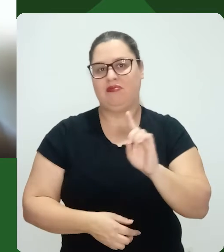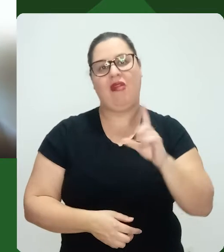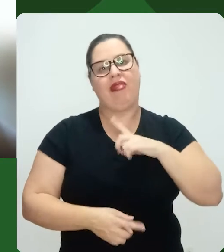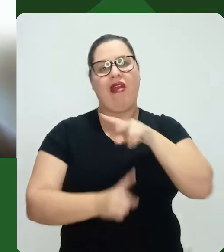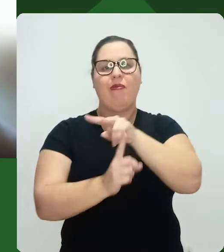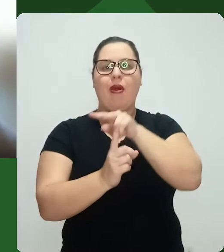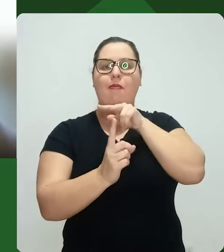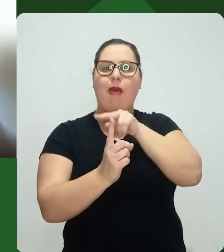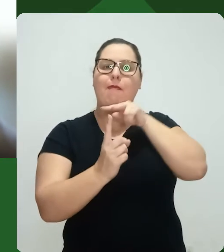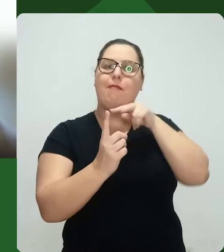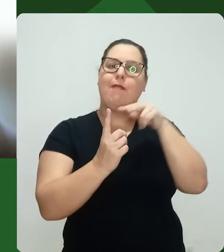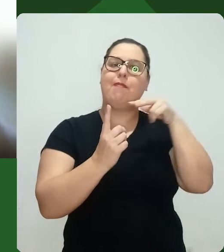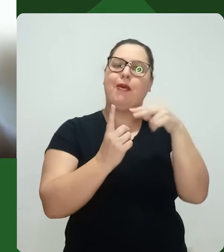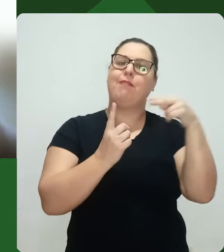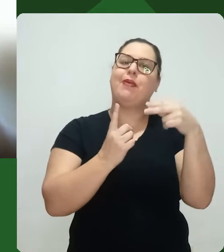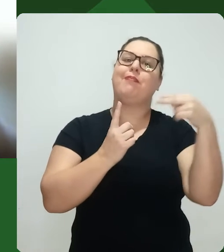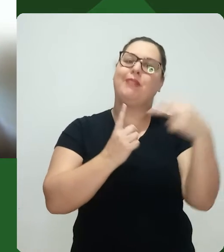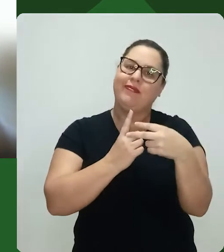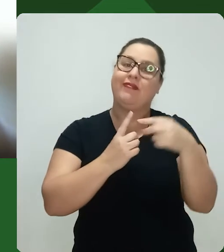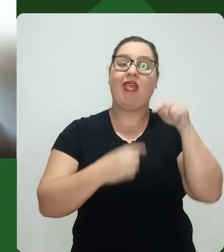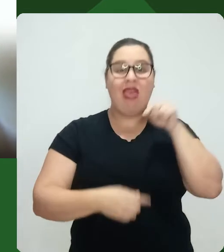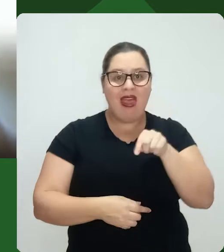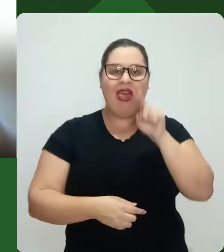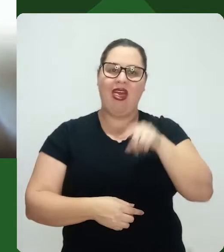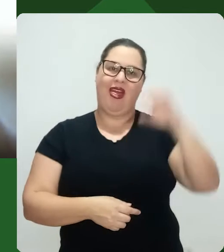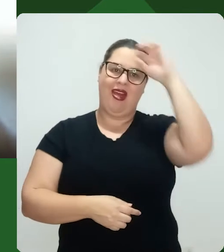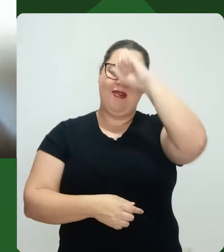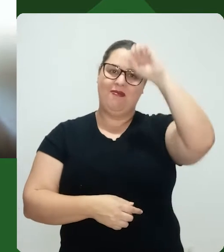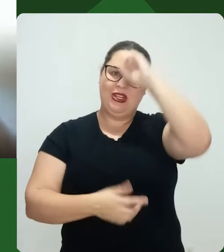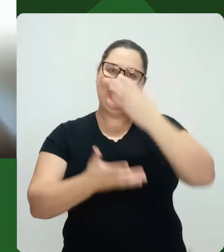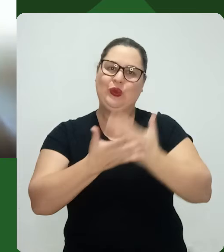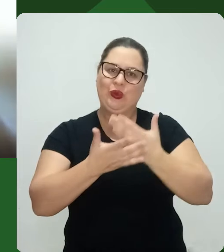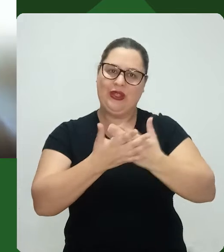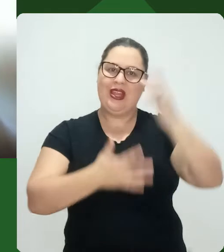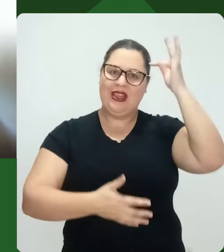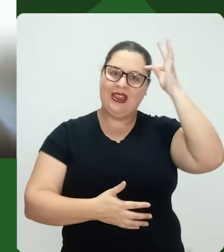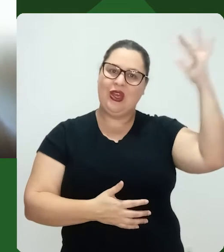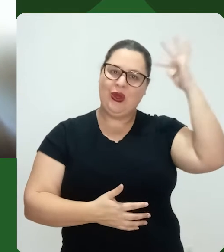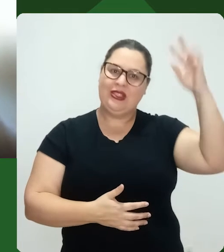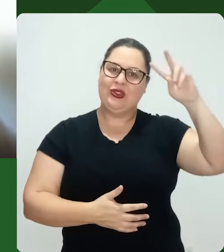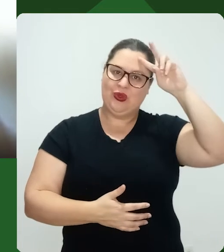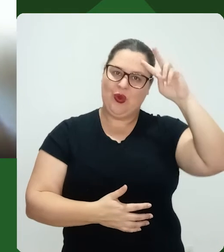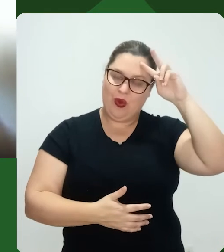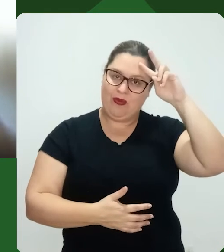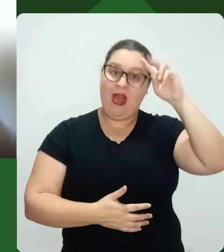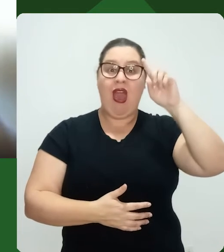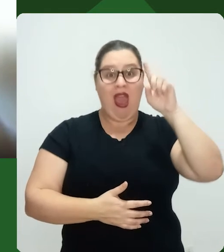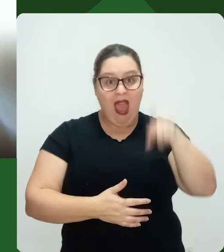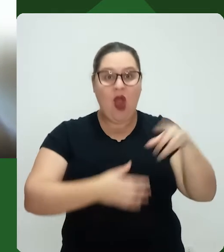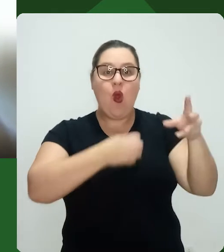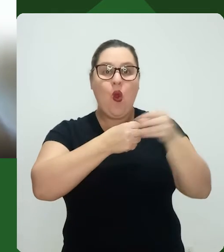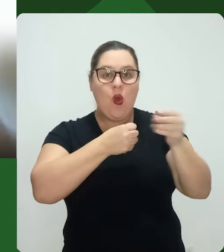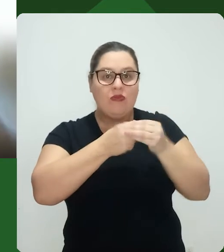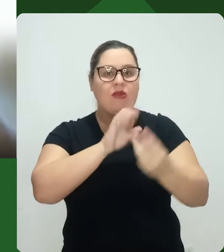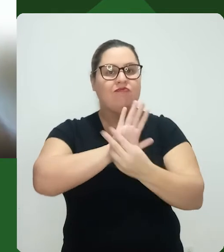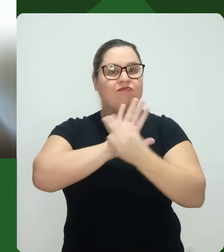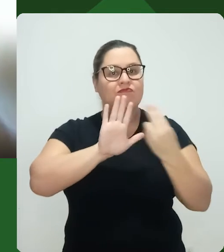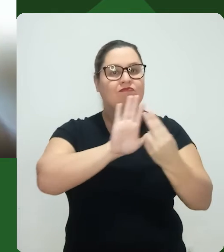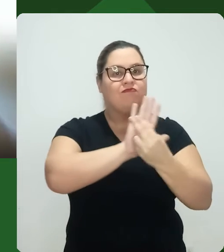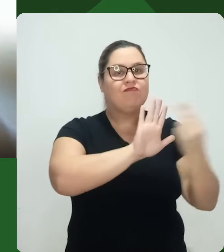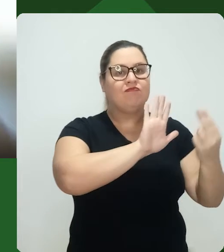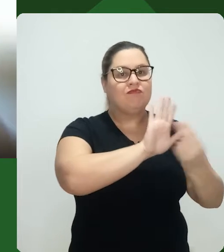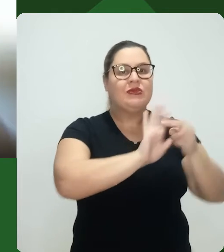história, uma história que é a história verdadeira, né? Então, é isso que a gente aprende estudando teoria da história, né? A história é